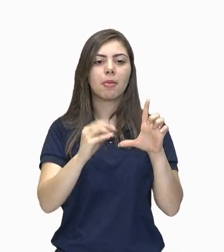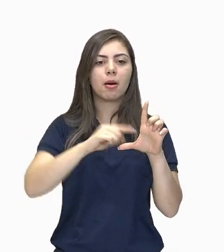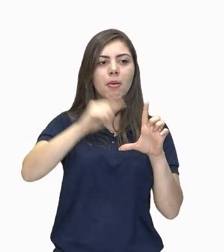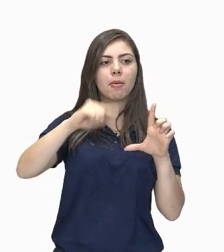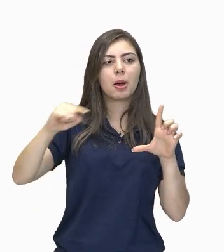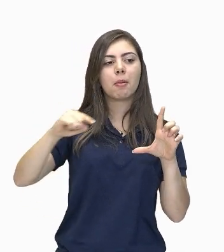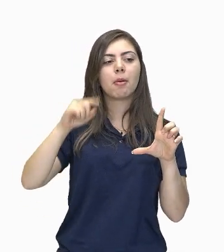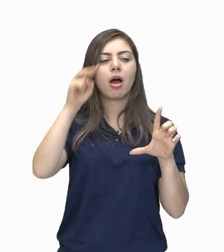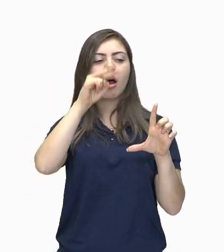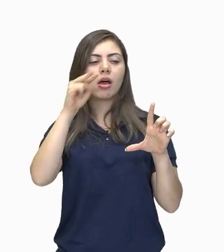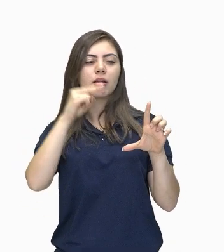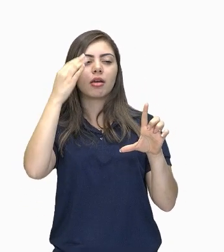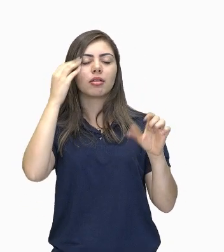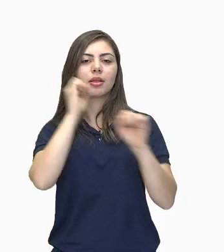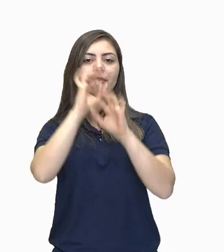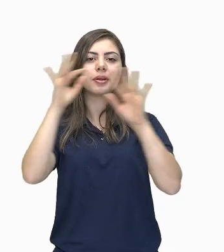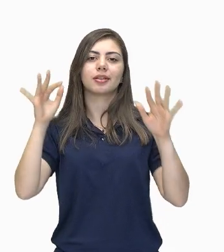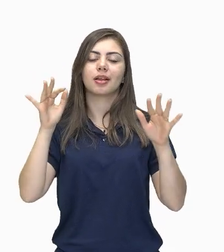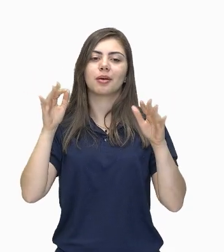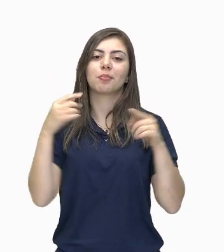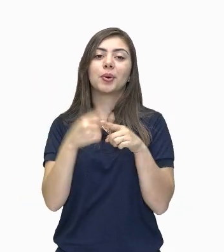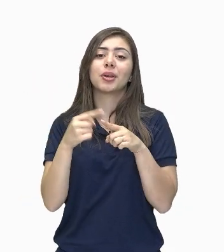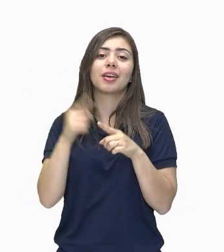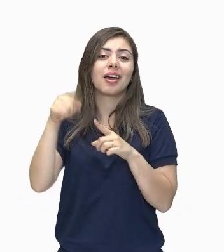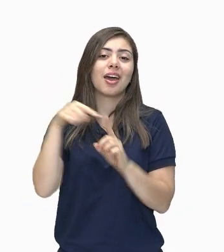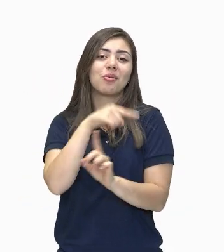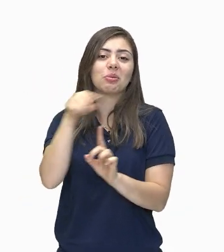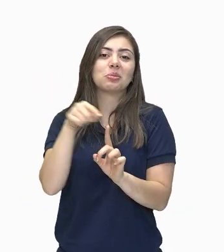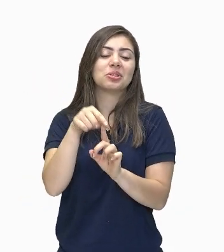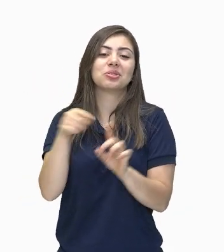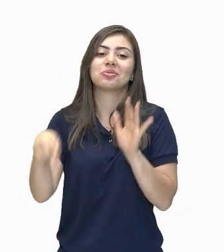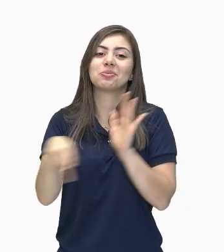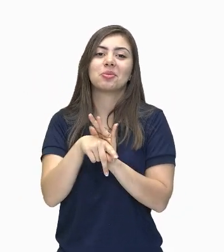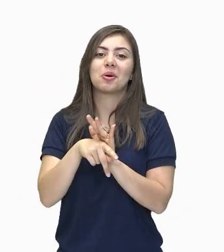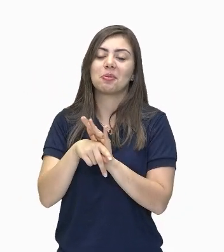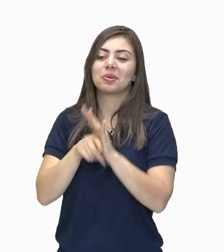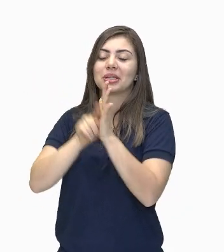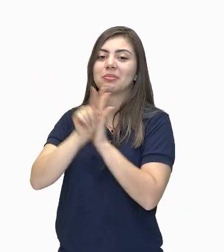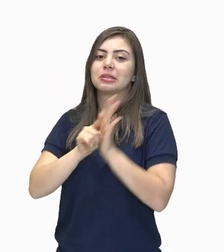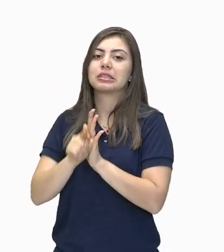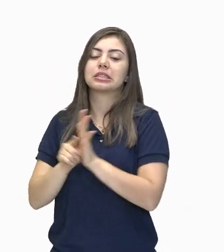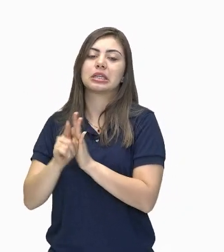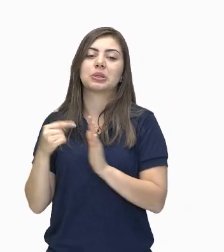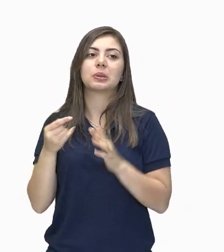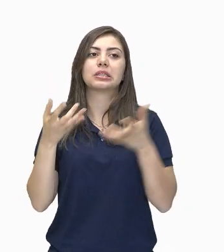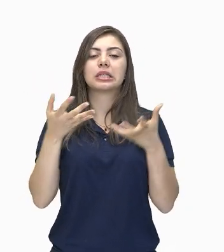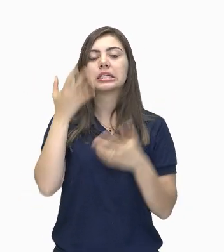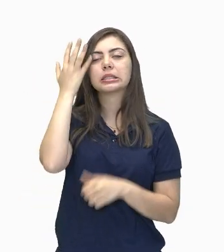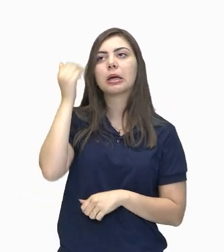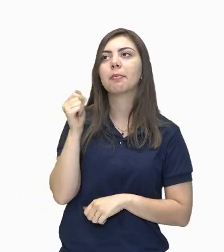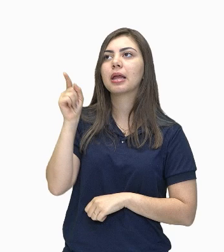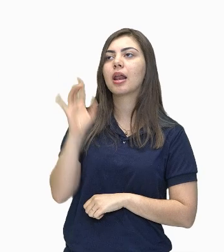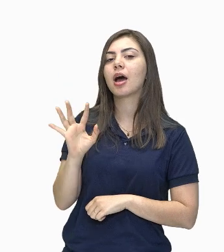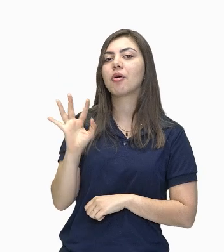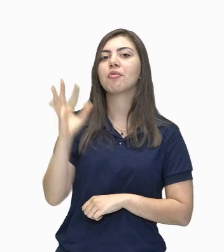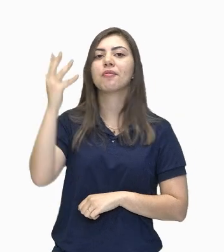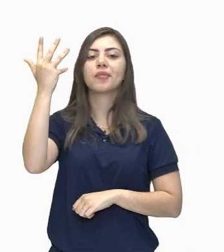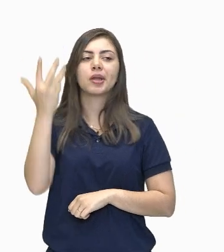grande objetivo da pesquisa, né? Com o objetivo de compreender melhor um determinado fenômeno